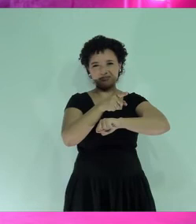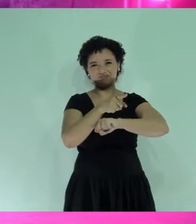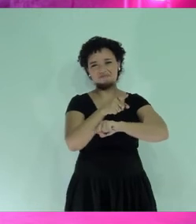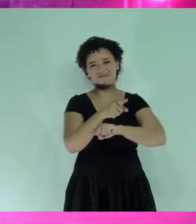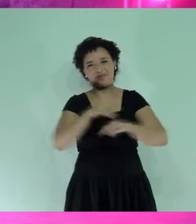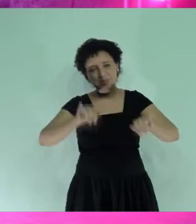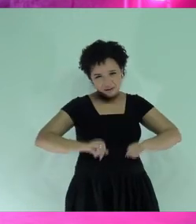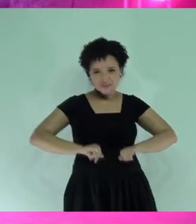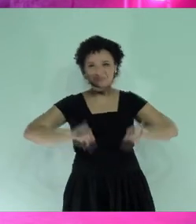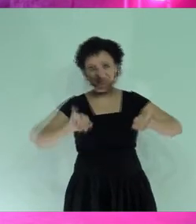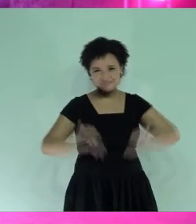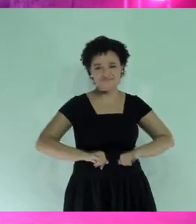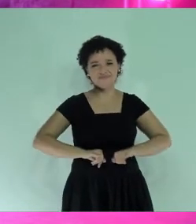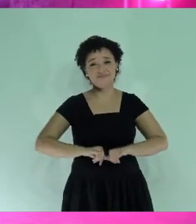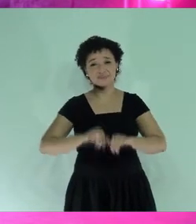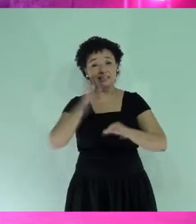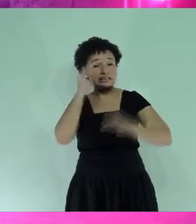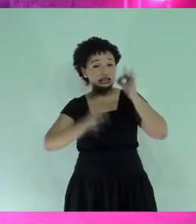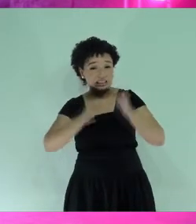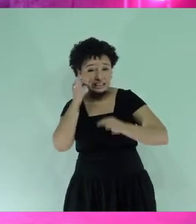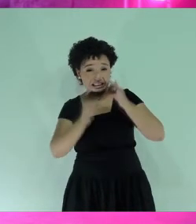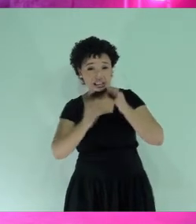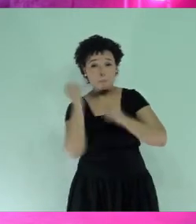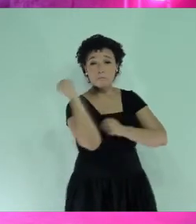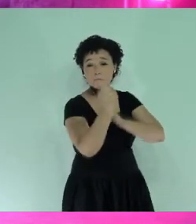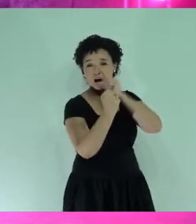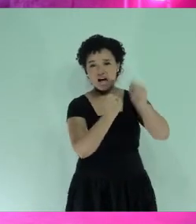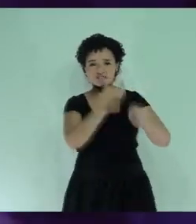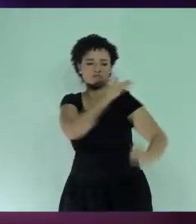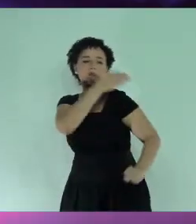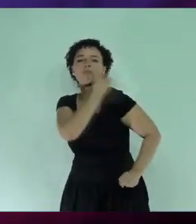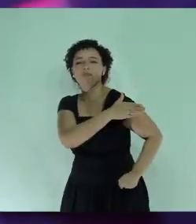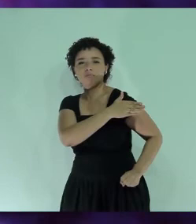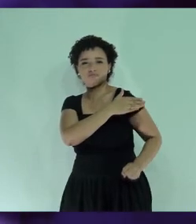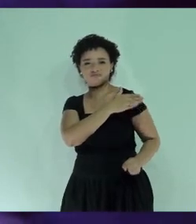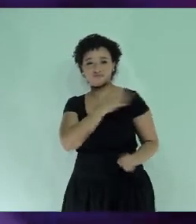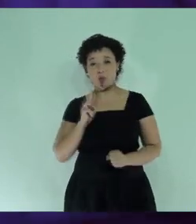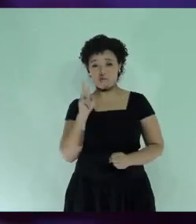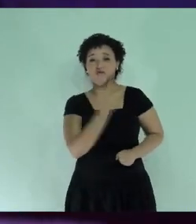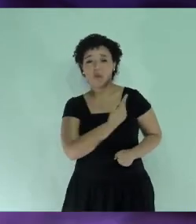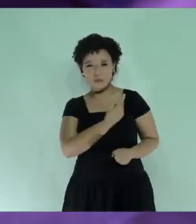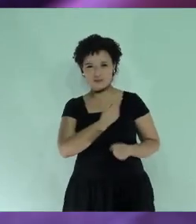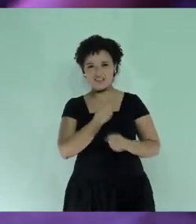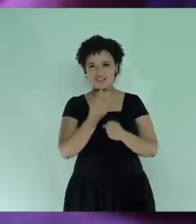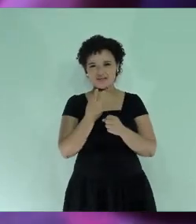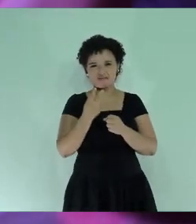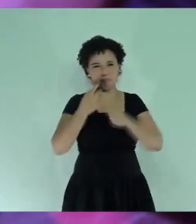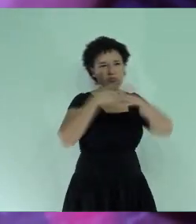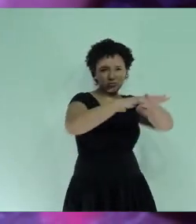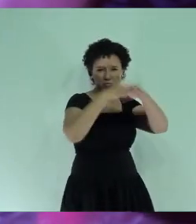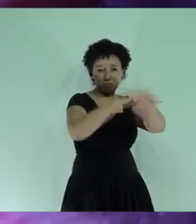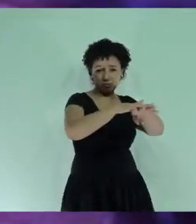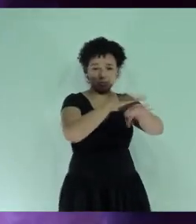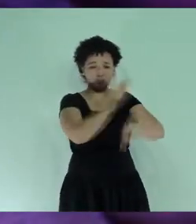A justiça é genocida, transfóbica, racista, machista. Ele